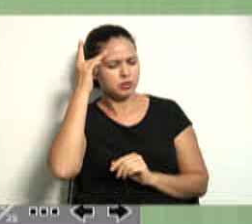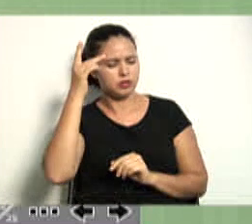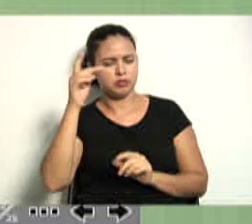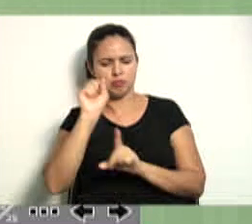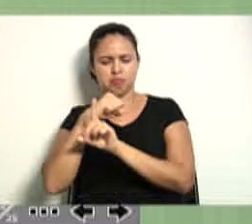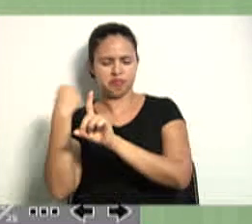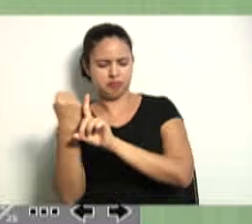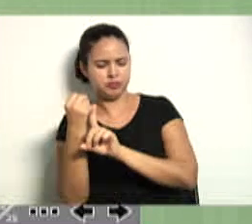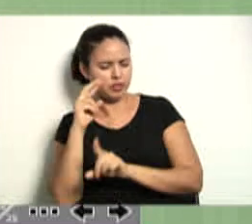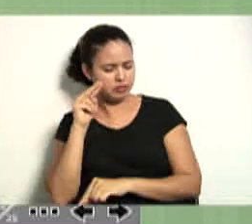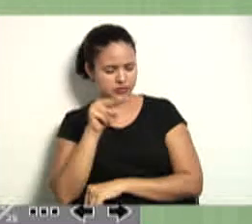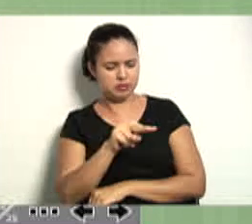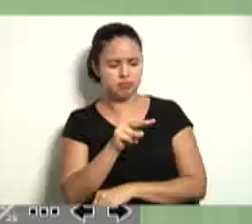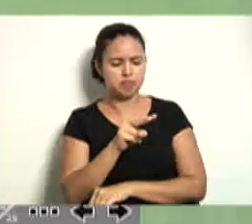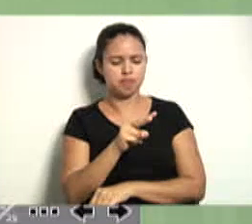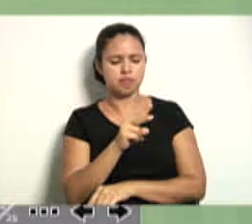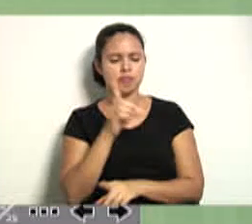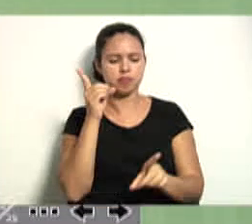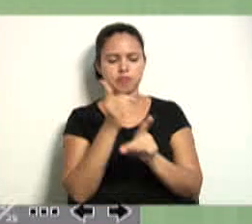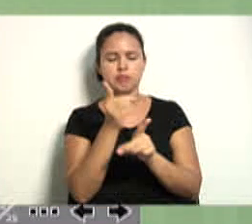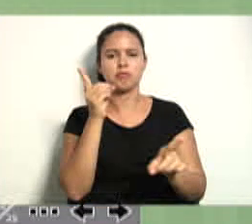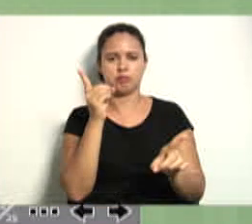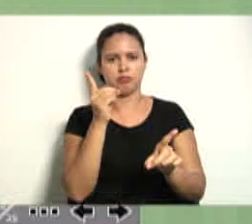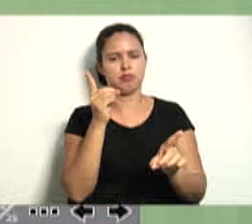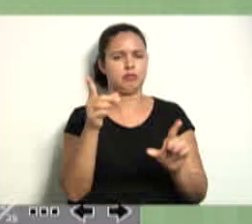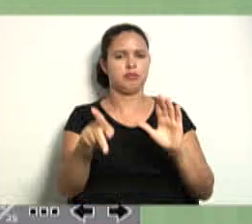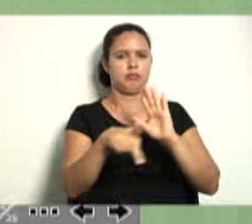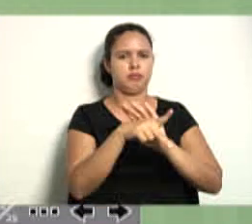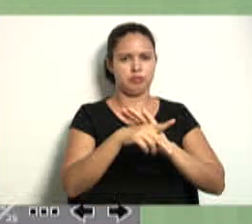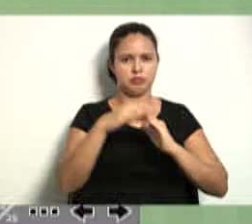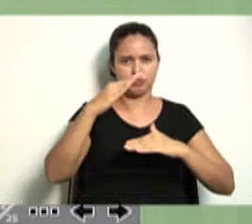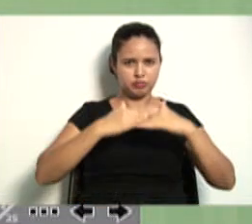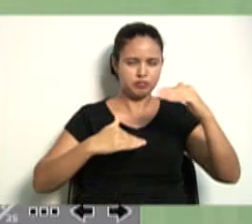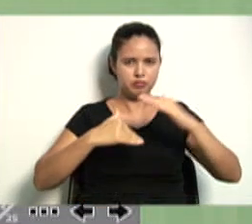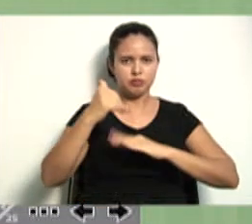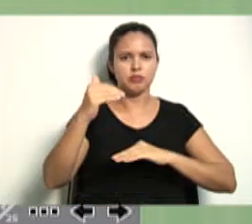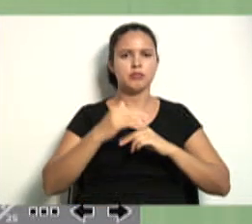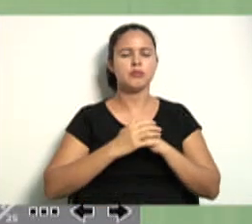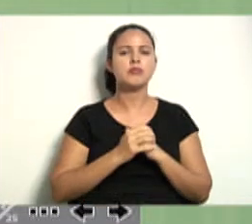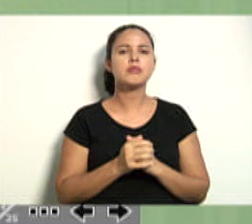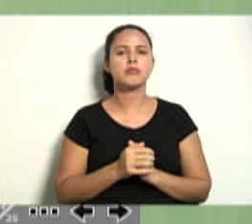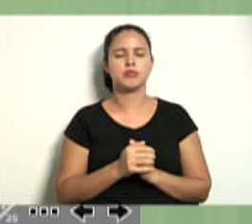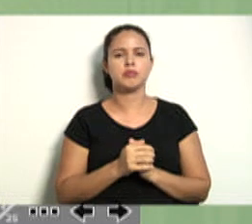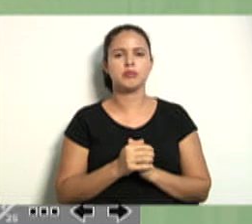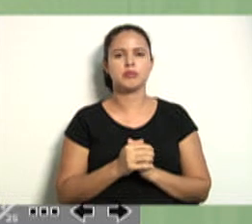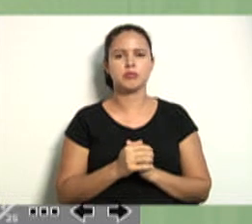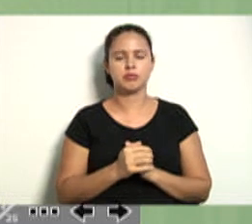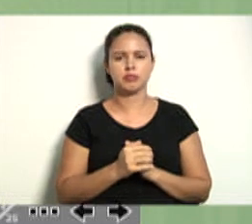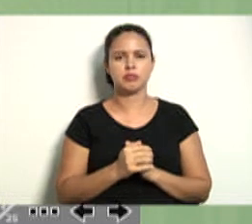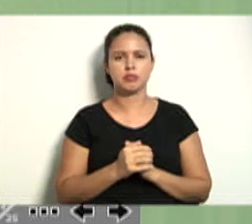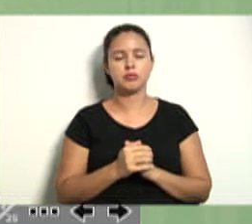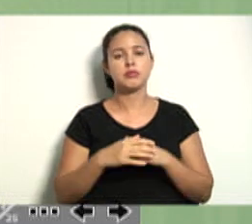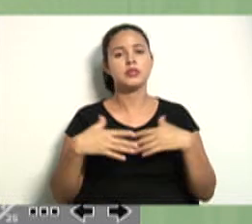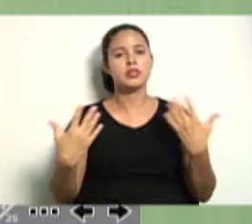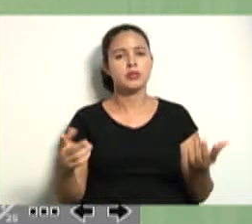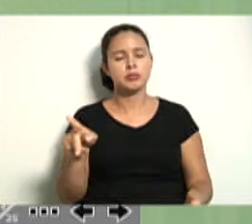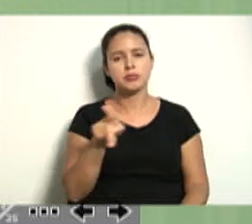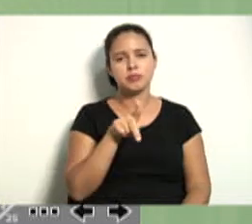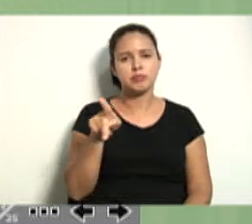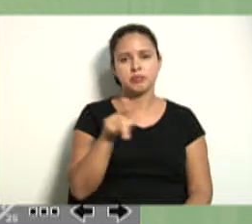se auto-identifica com a sua profissão. Vamos lá para um exemplo. Professor Liene?